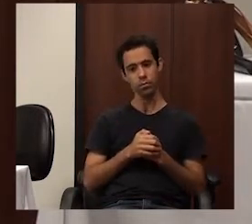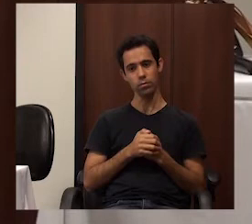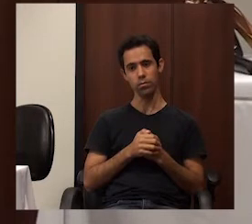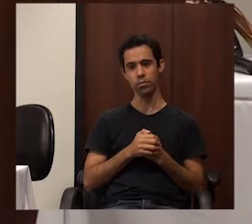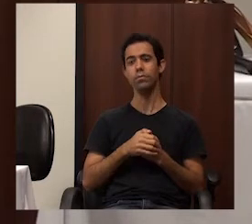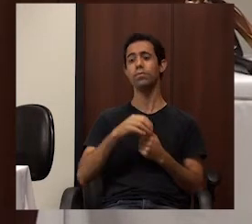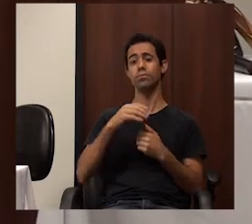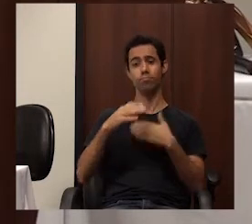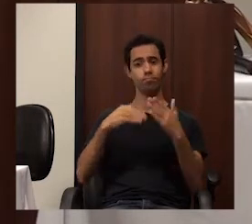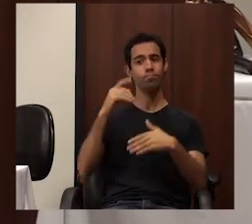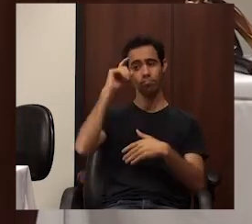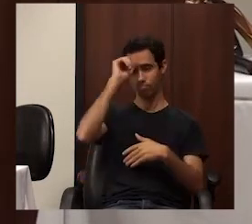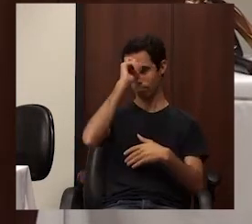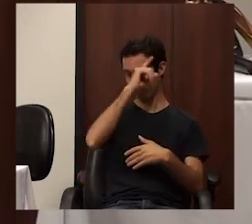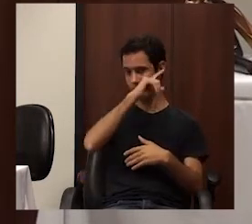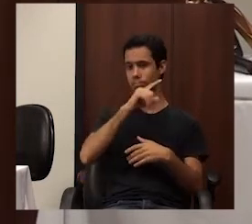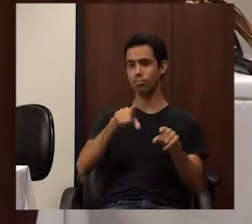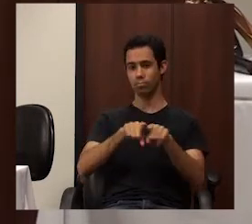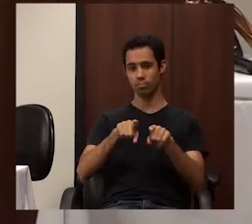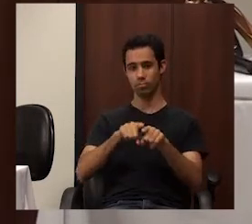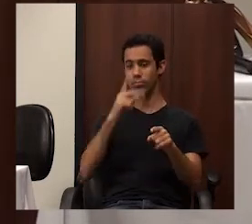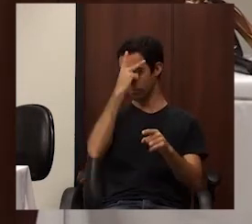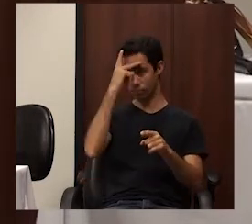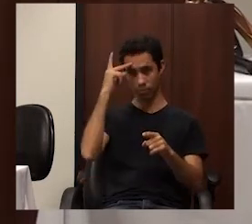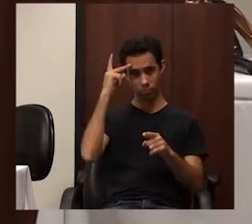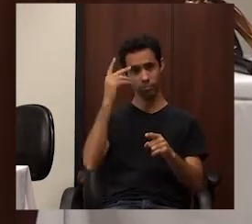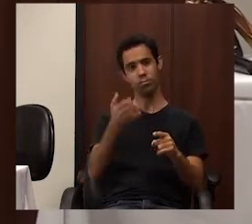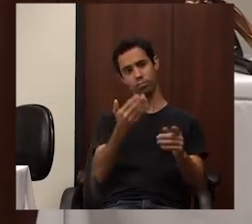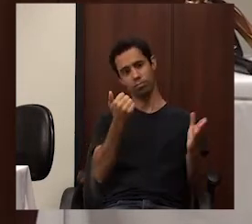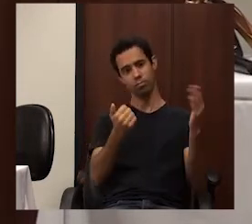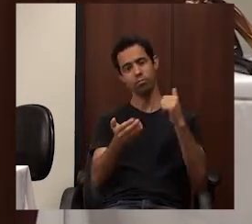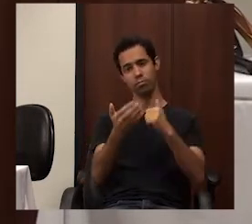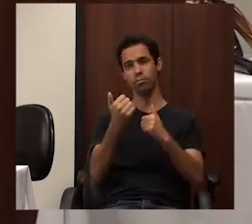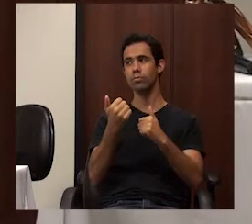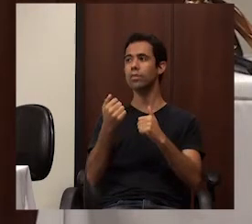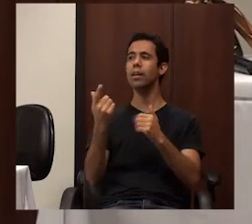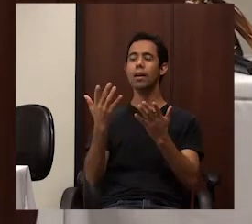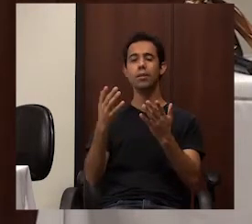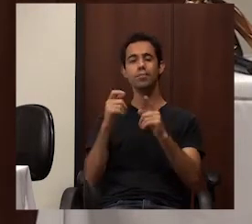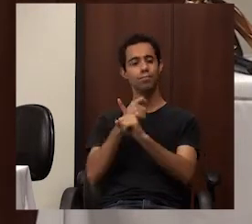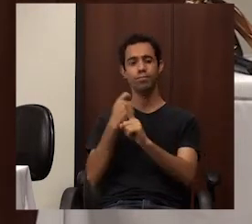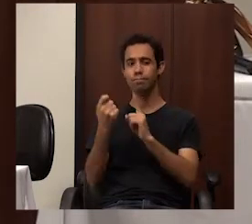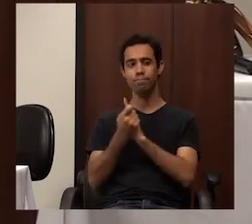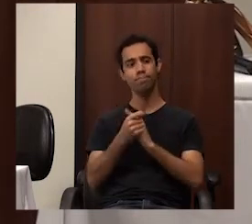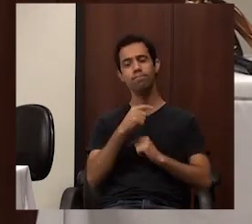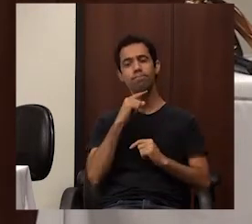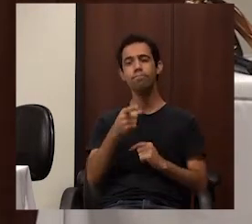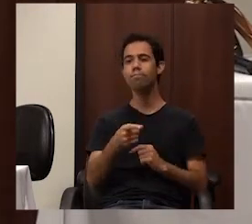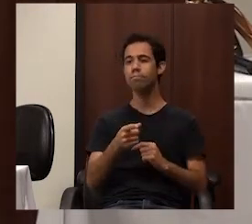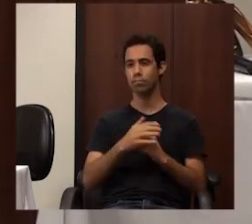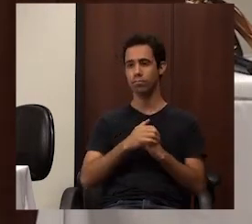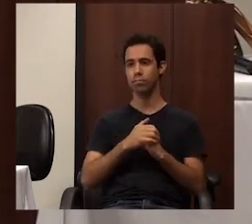mais difícil trazer de volta essa pessoa para a sociedade. E no final a pessoa especial